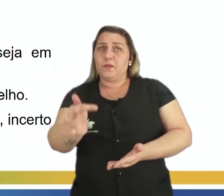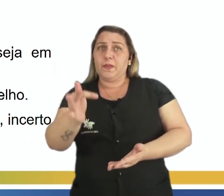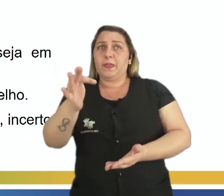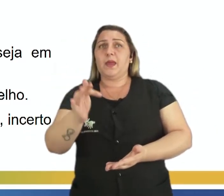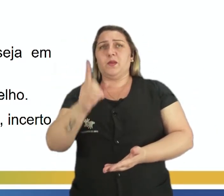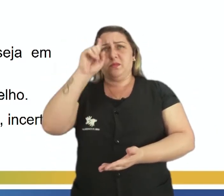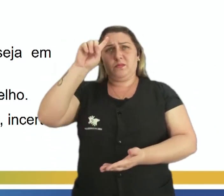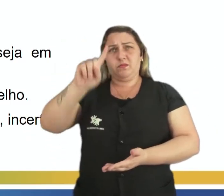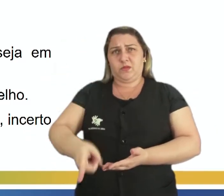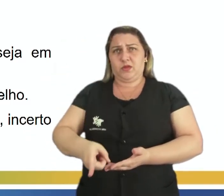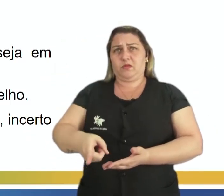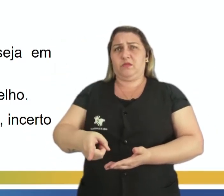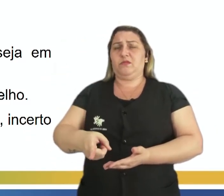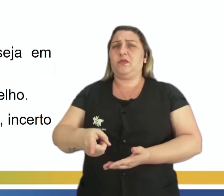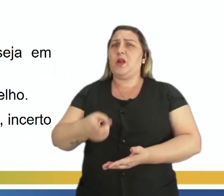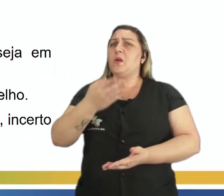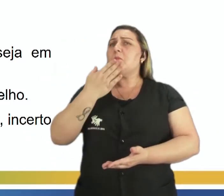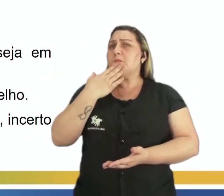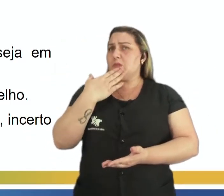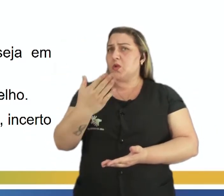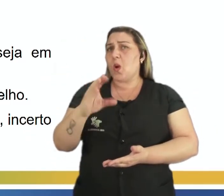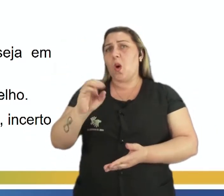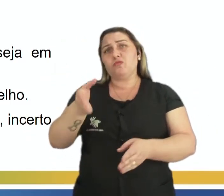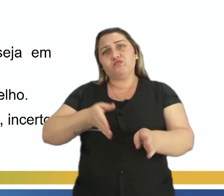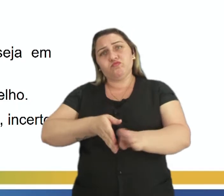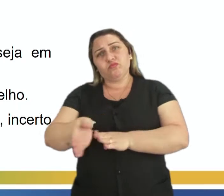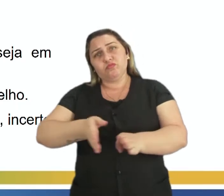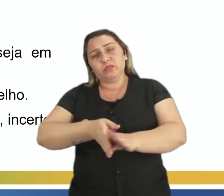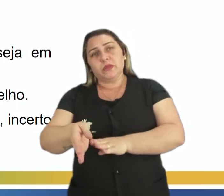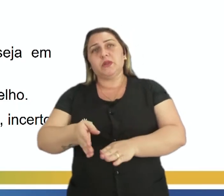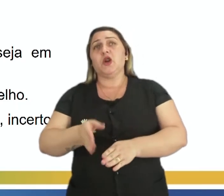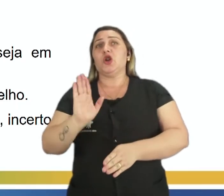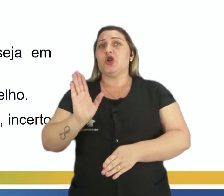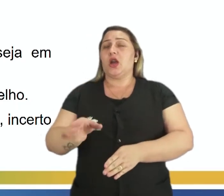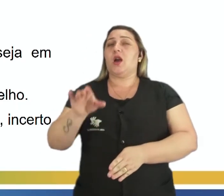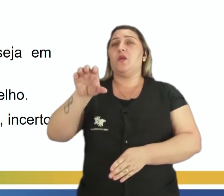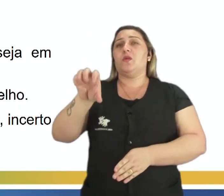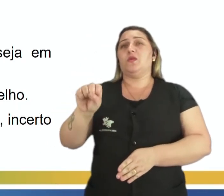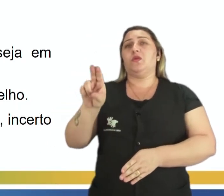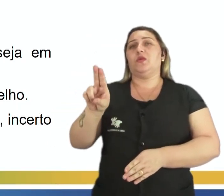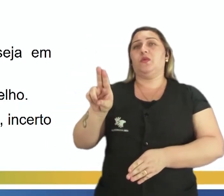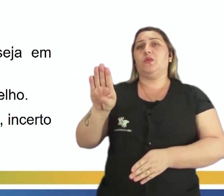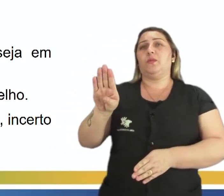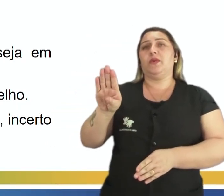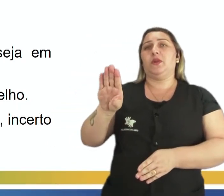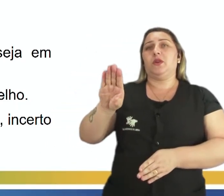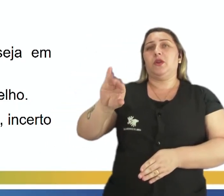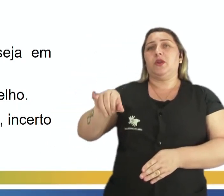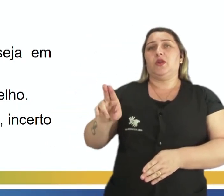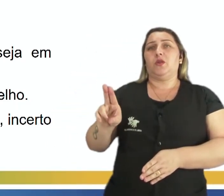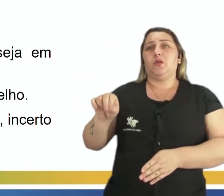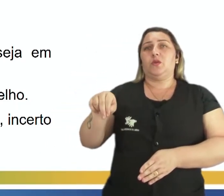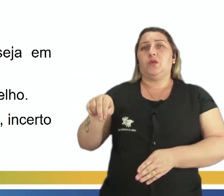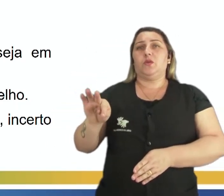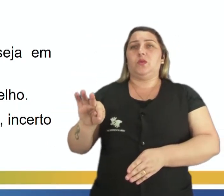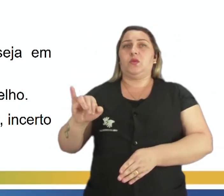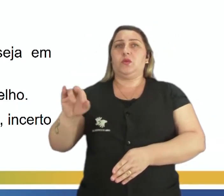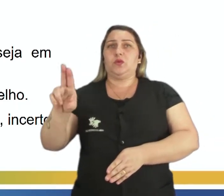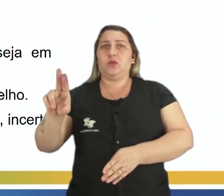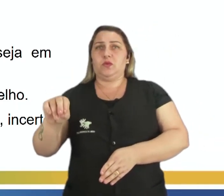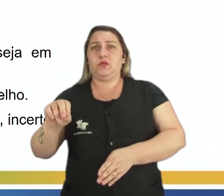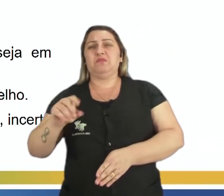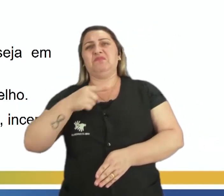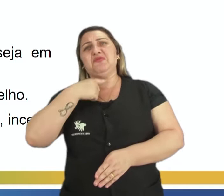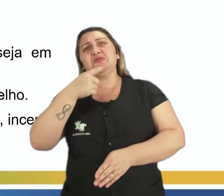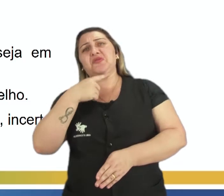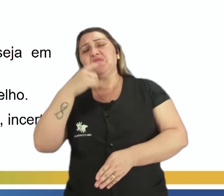O imperativo expressa uma ordem, um pedido ou um conselho. Já o subjuntivo apresenta um fato como